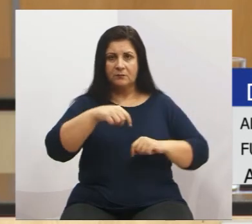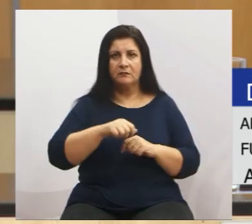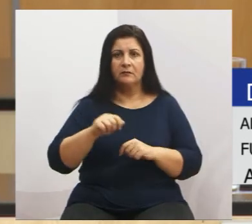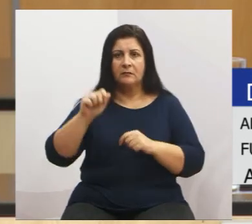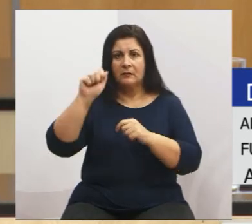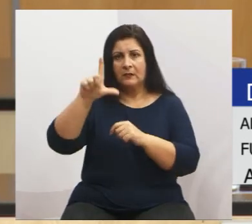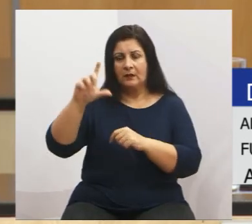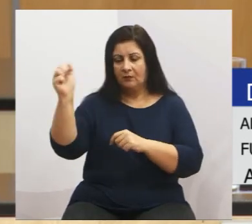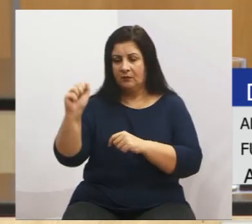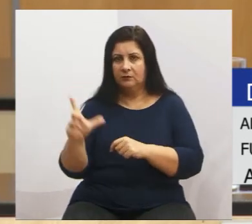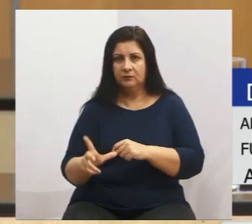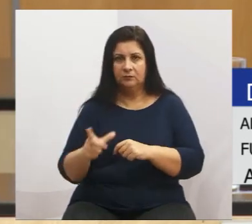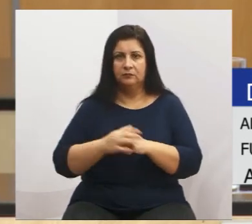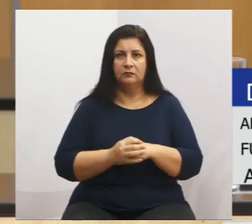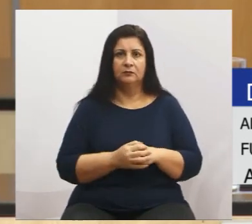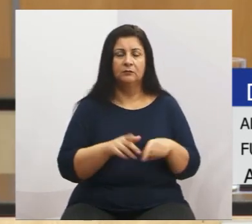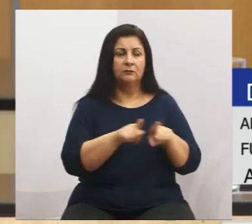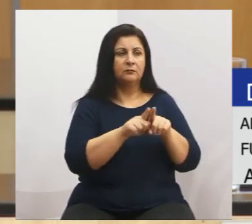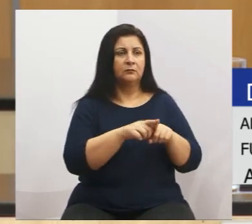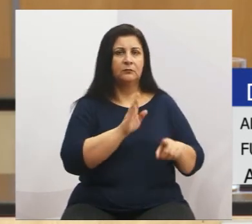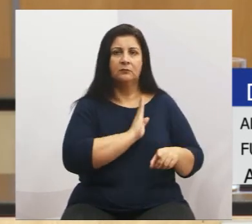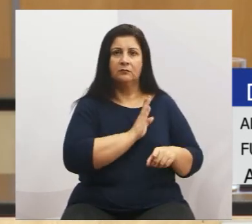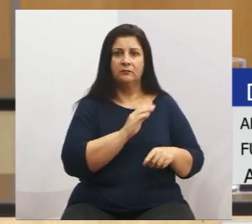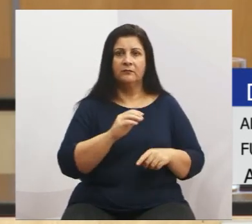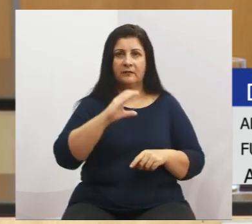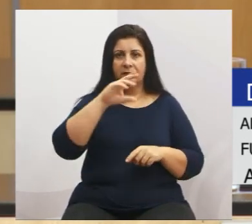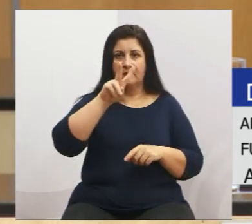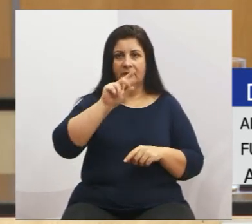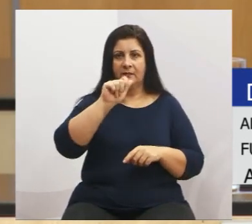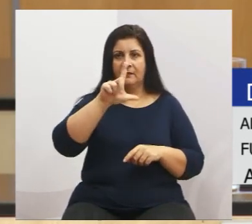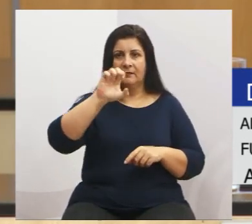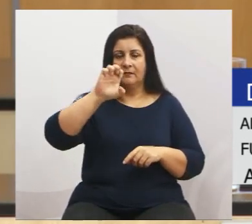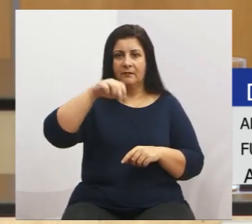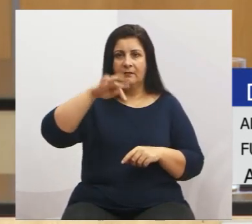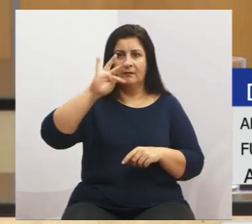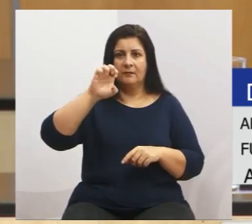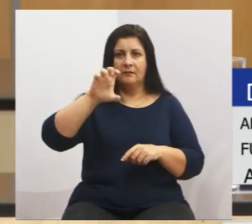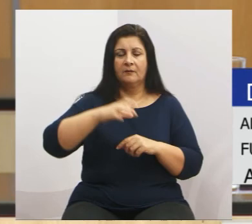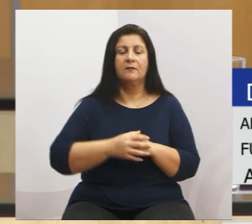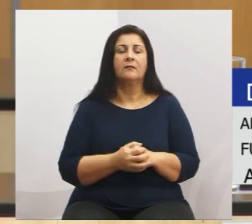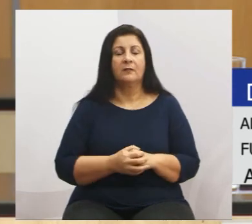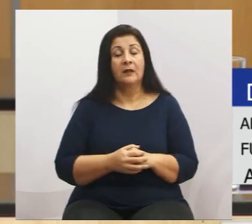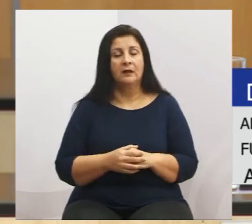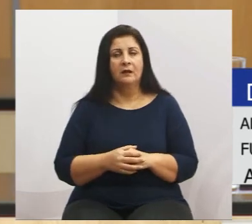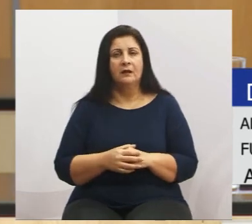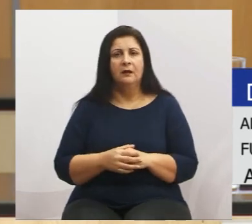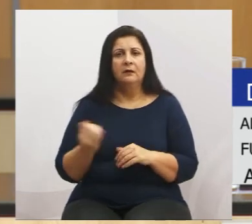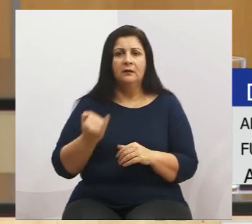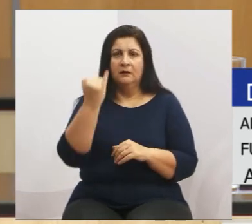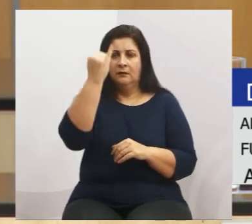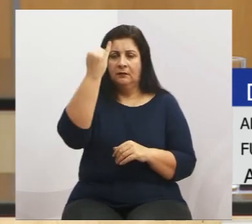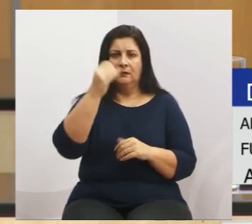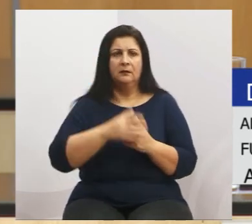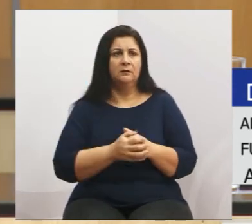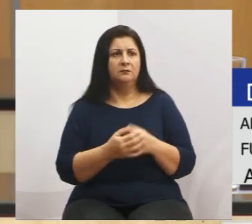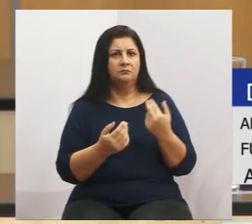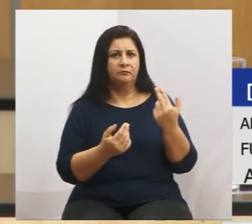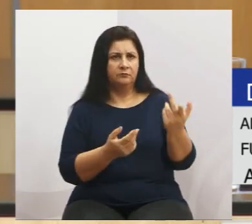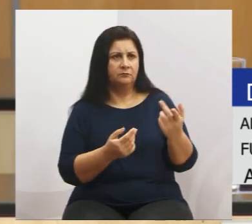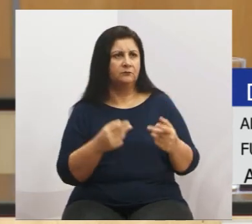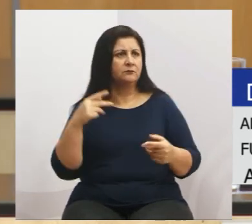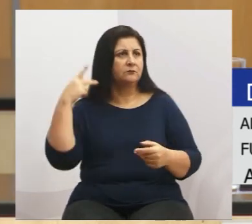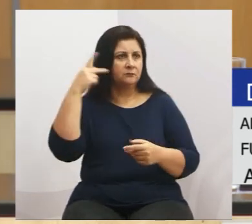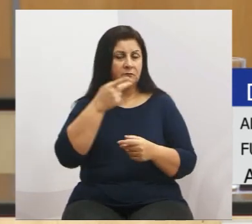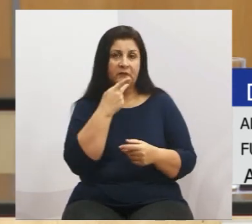Lagoa Azul 2, Coração Valente. E aí, doutor Rodrigo, eu acho que é importante quando o senhor fala que o juiz não tem